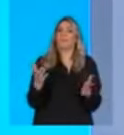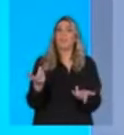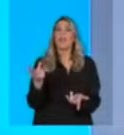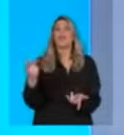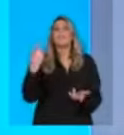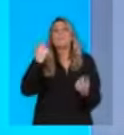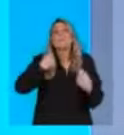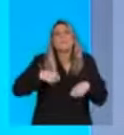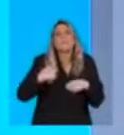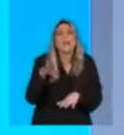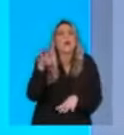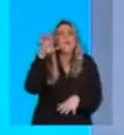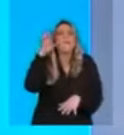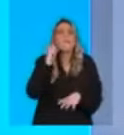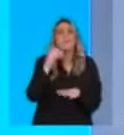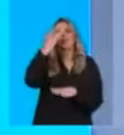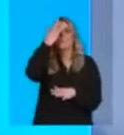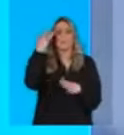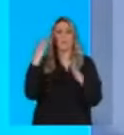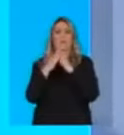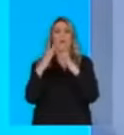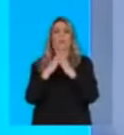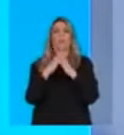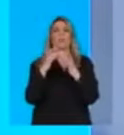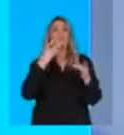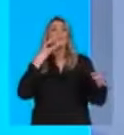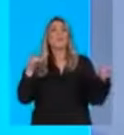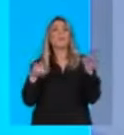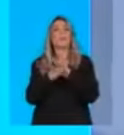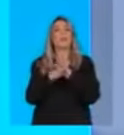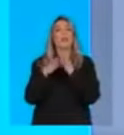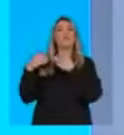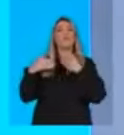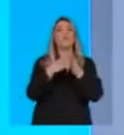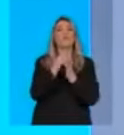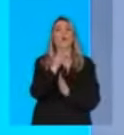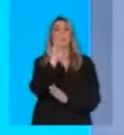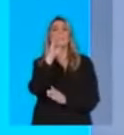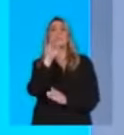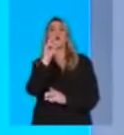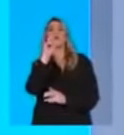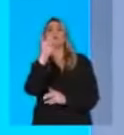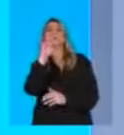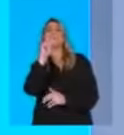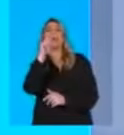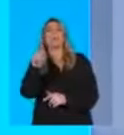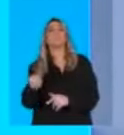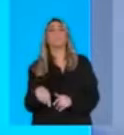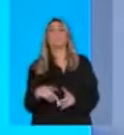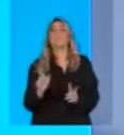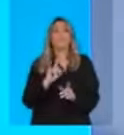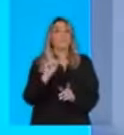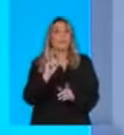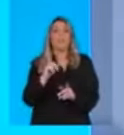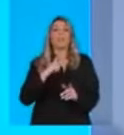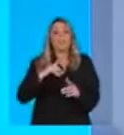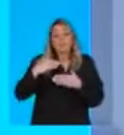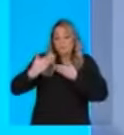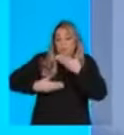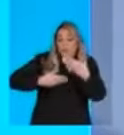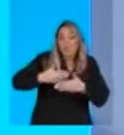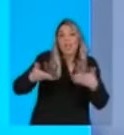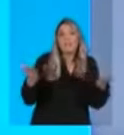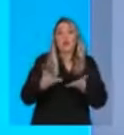mais os moradores saber o que a cidade não termina no túnel Rebolsas A cidade vai além do túnel Rebolsas a cidade tem um processo de